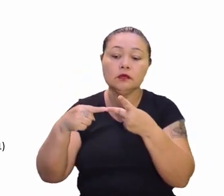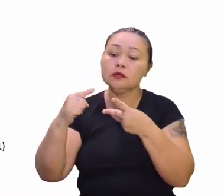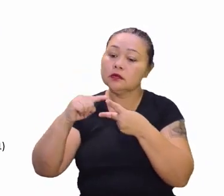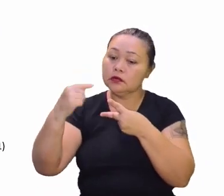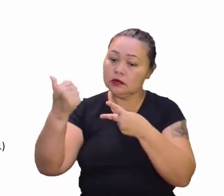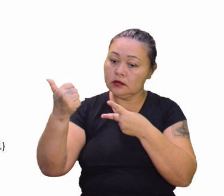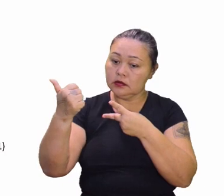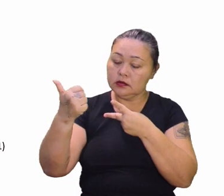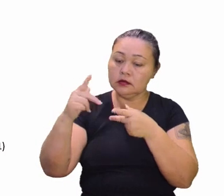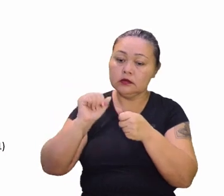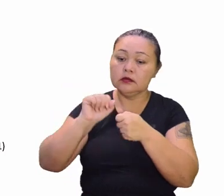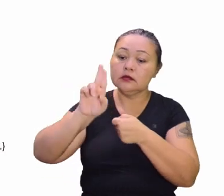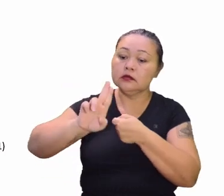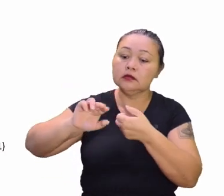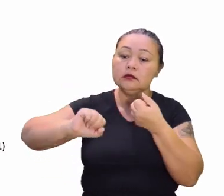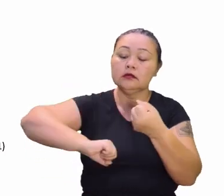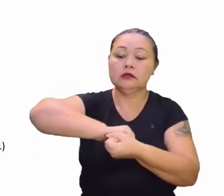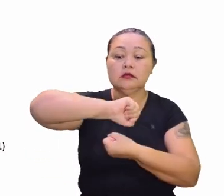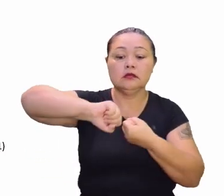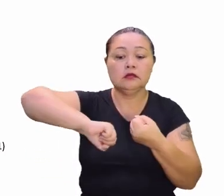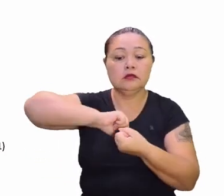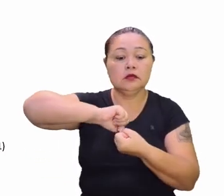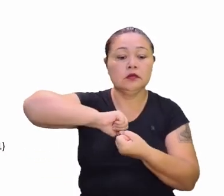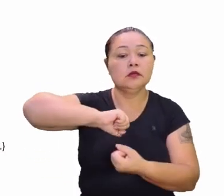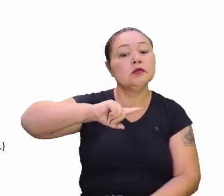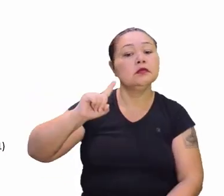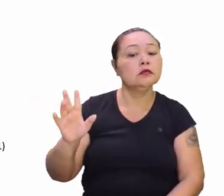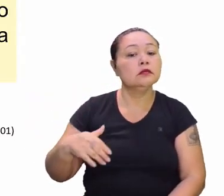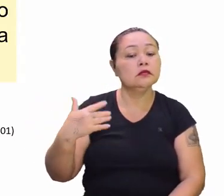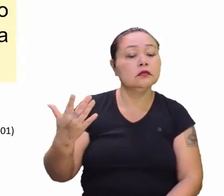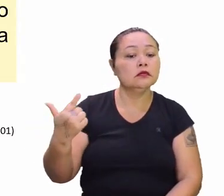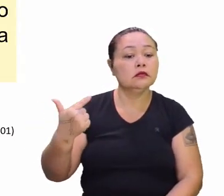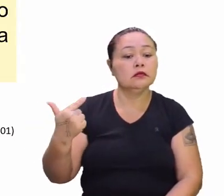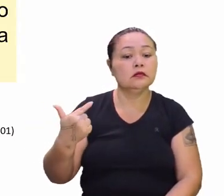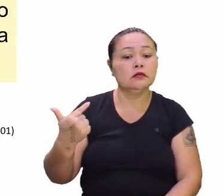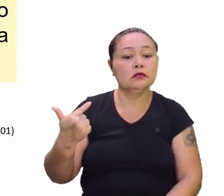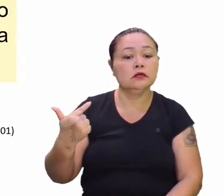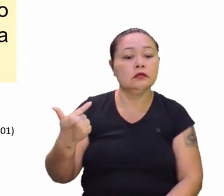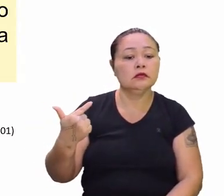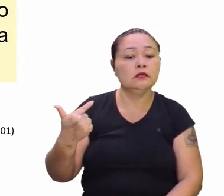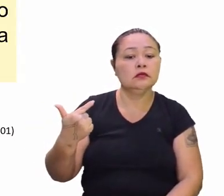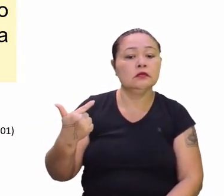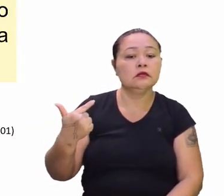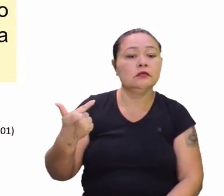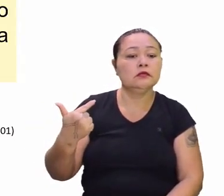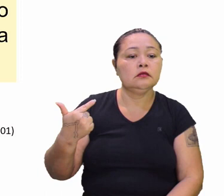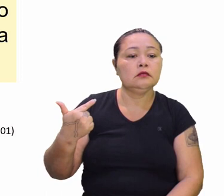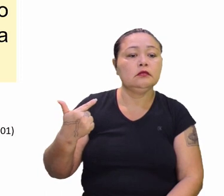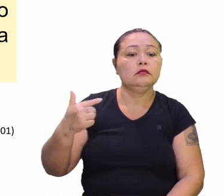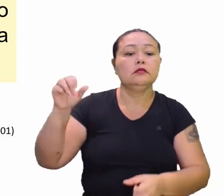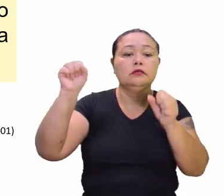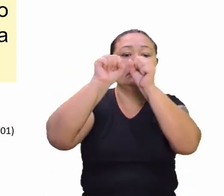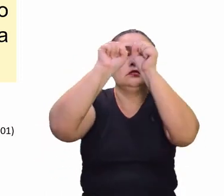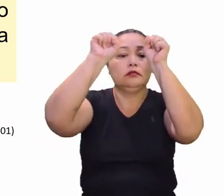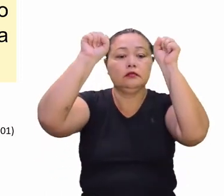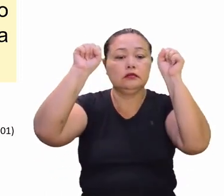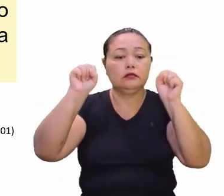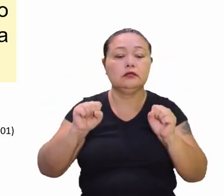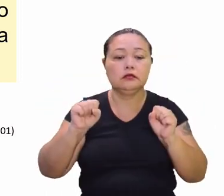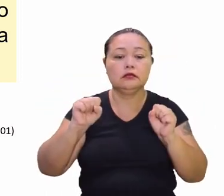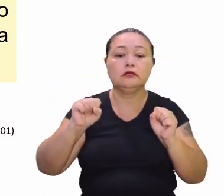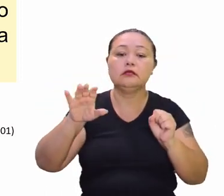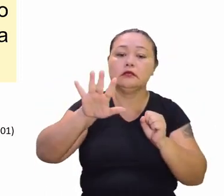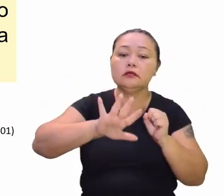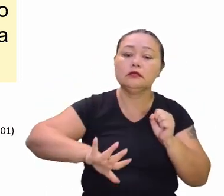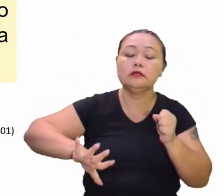vimos agora, que são de uso sustentável, e a segunda é o Sistema Nacional de Unidade de